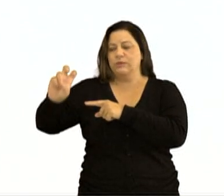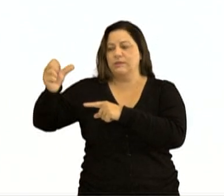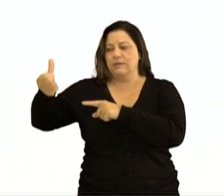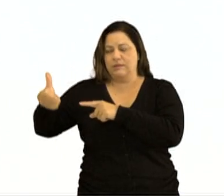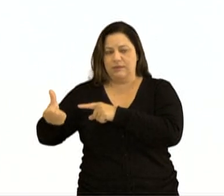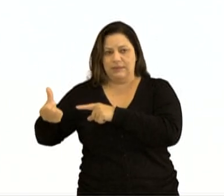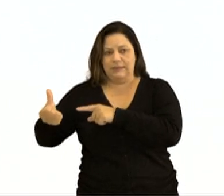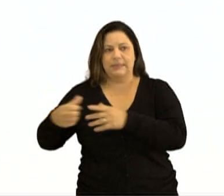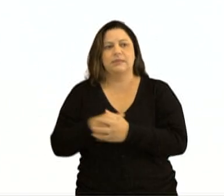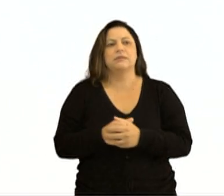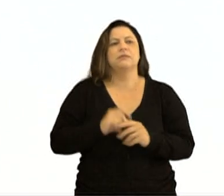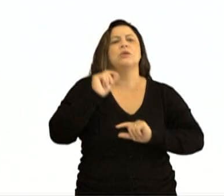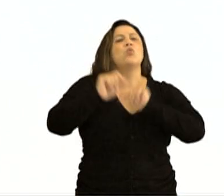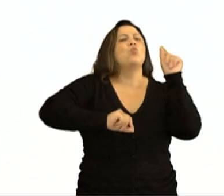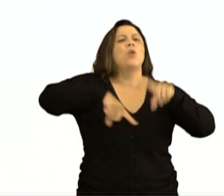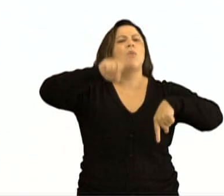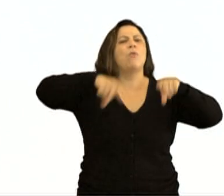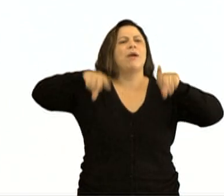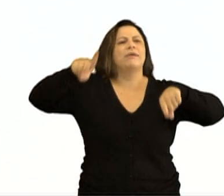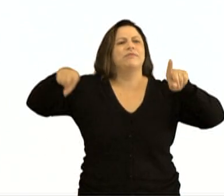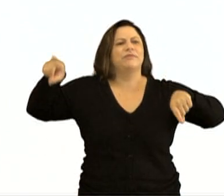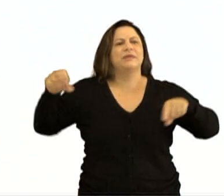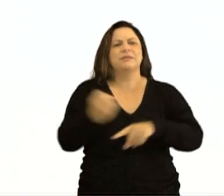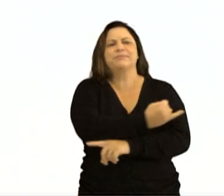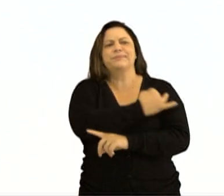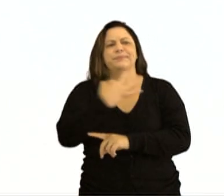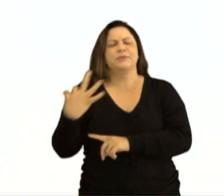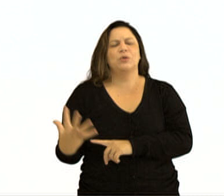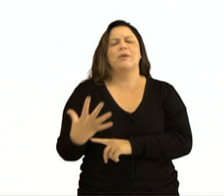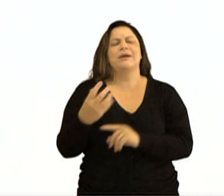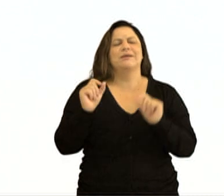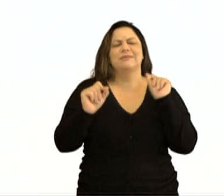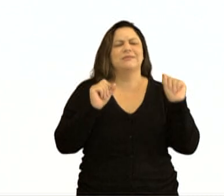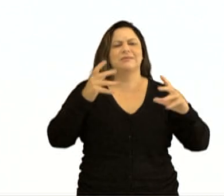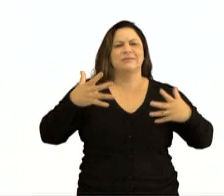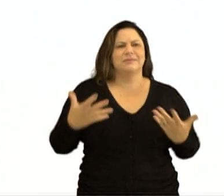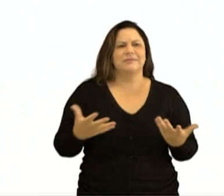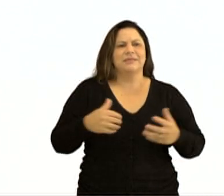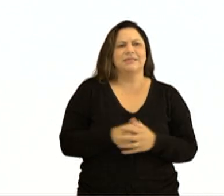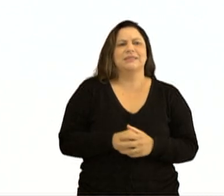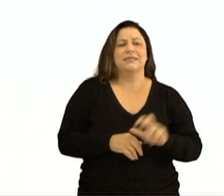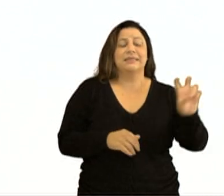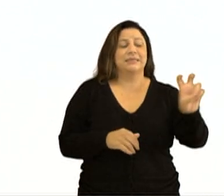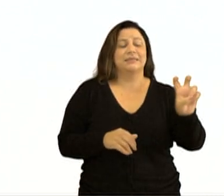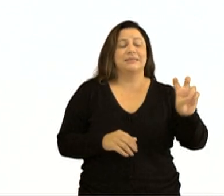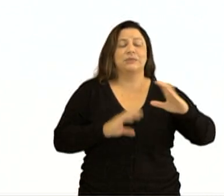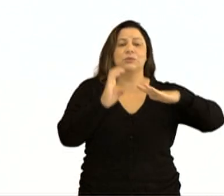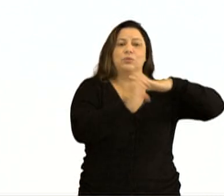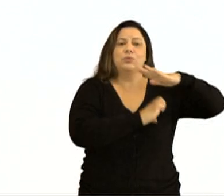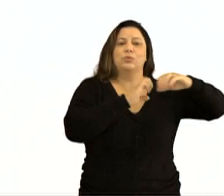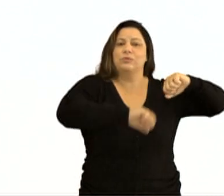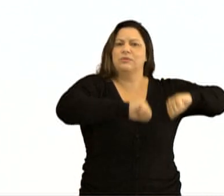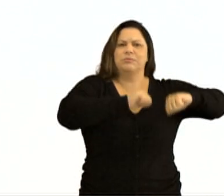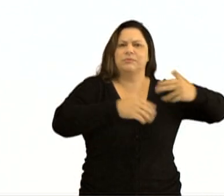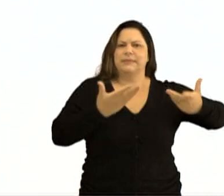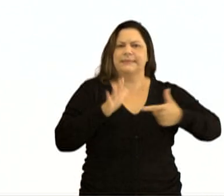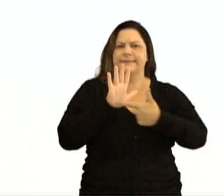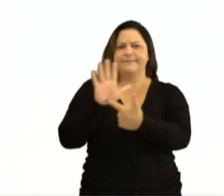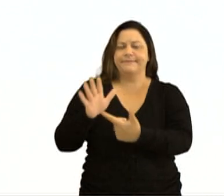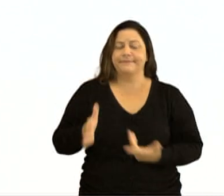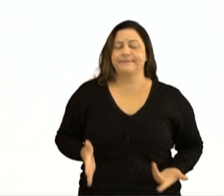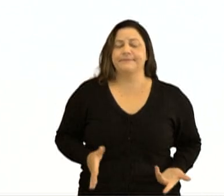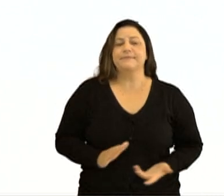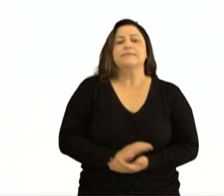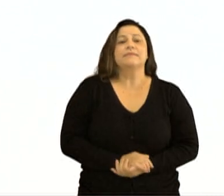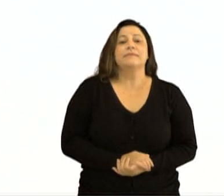6. Qual é a variância da quantidade de empregado dessas 5 empresas apresentadas?